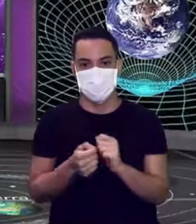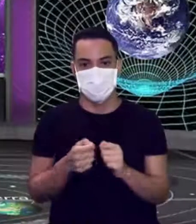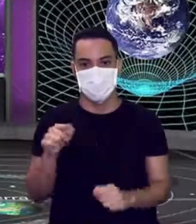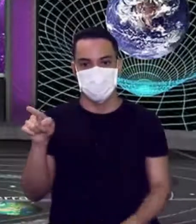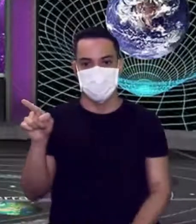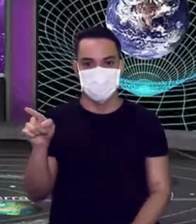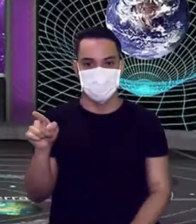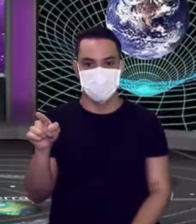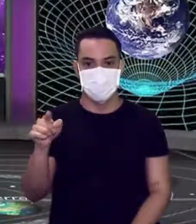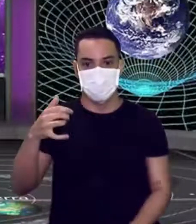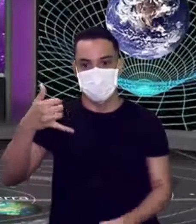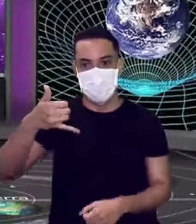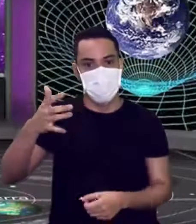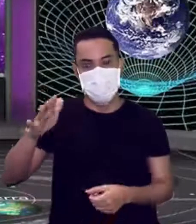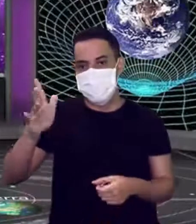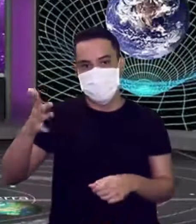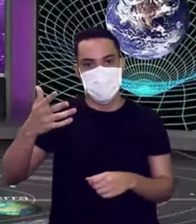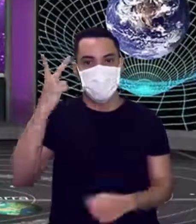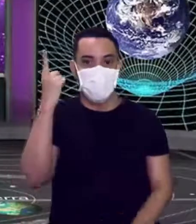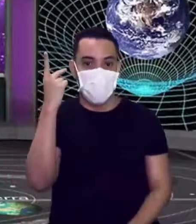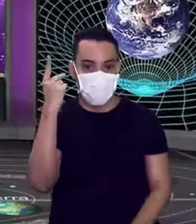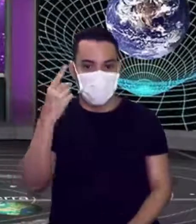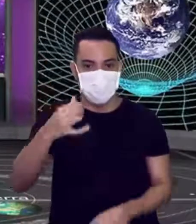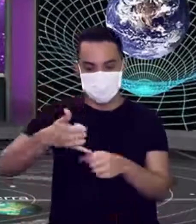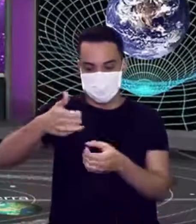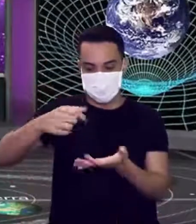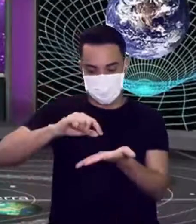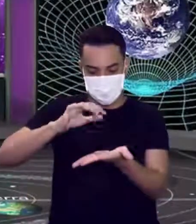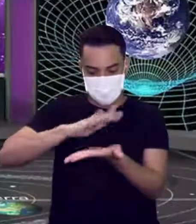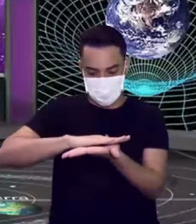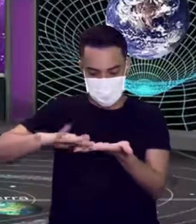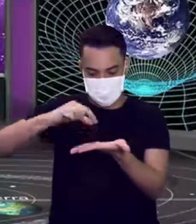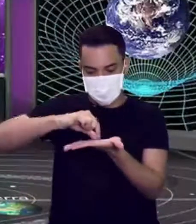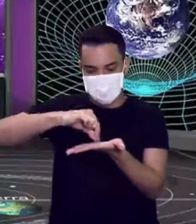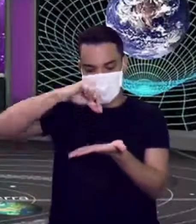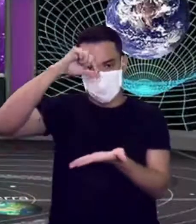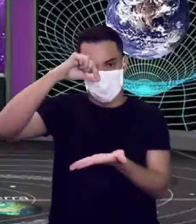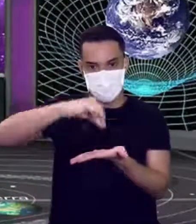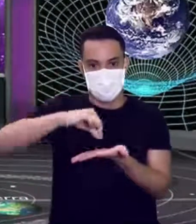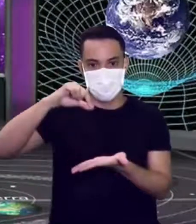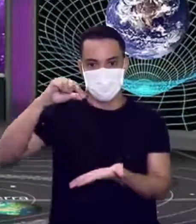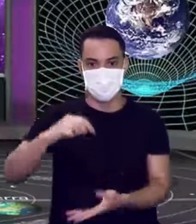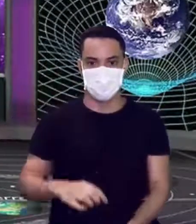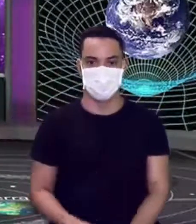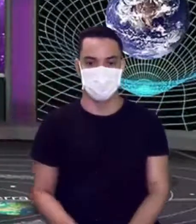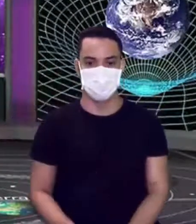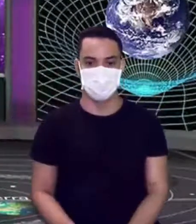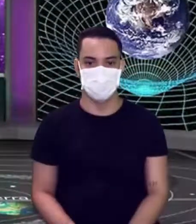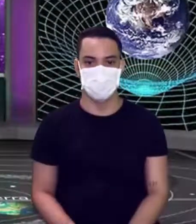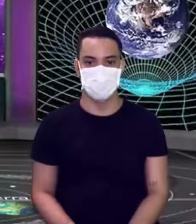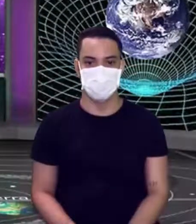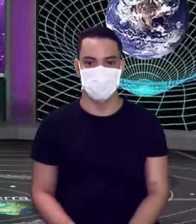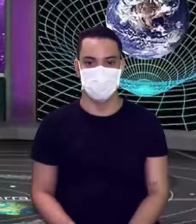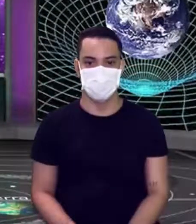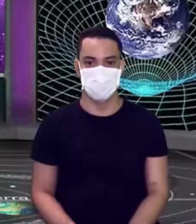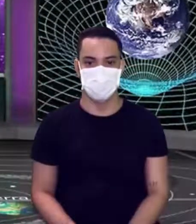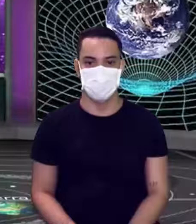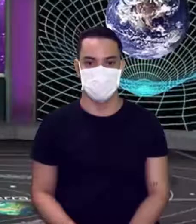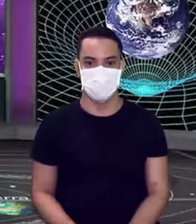peguei aqui o palito e eu vou colocar este canudo, ó. Eu tô tocando nesse canudo para dar